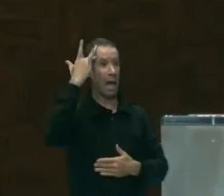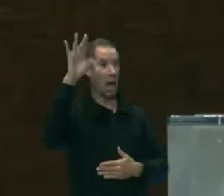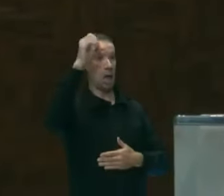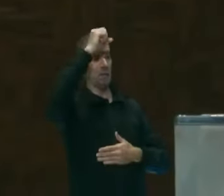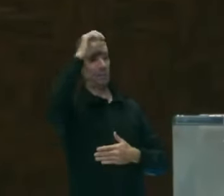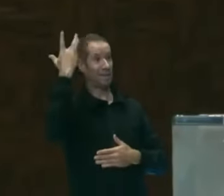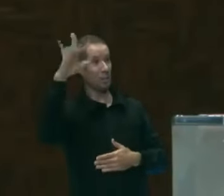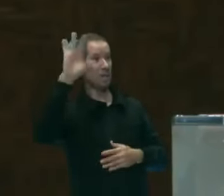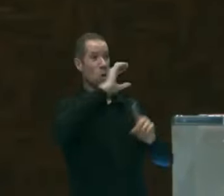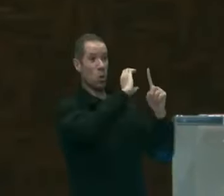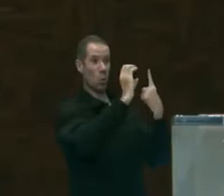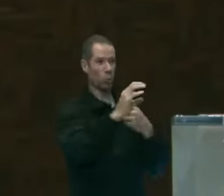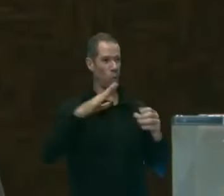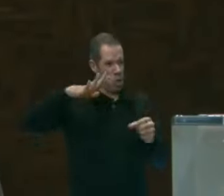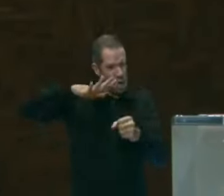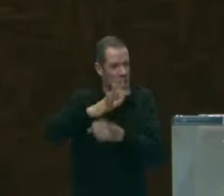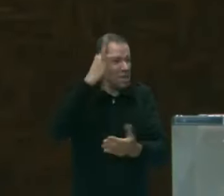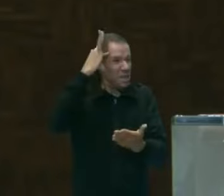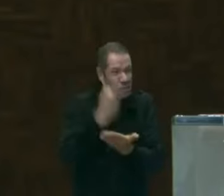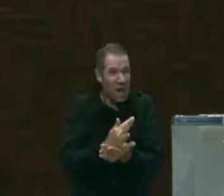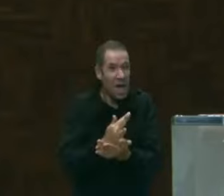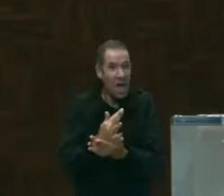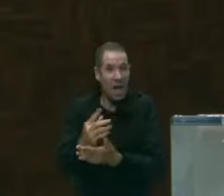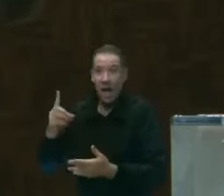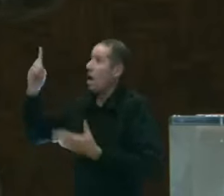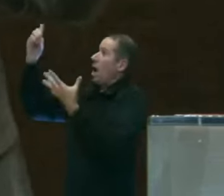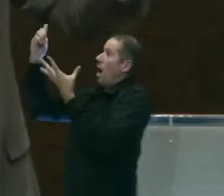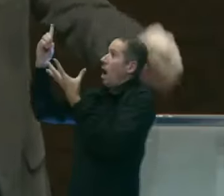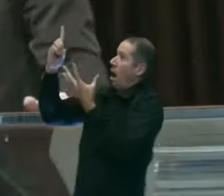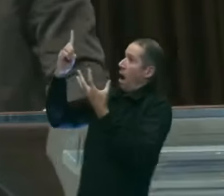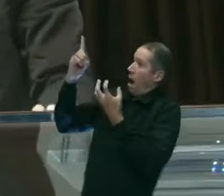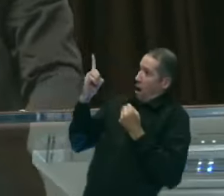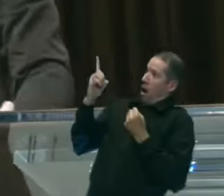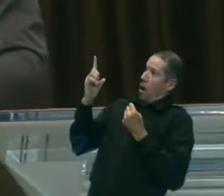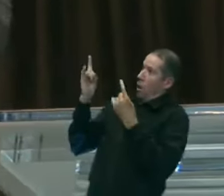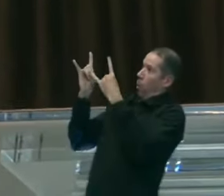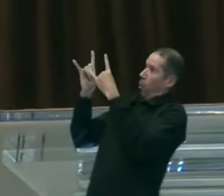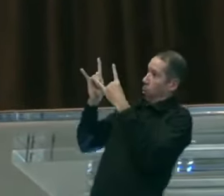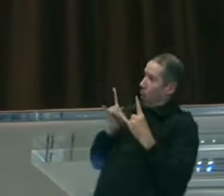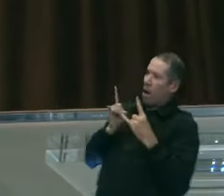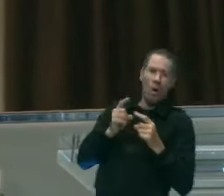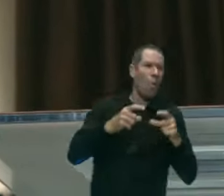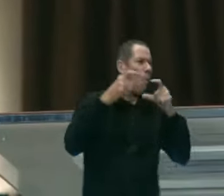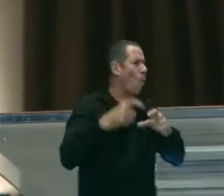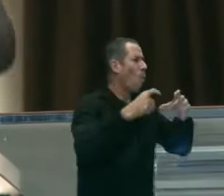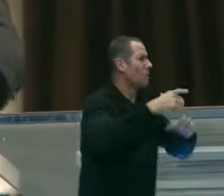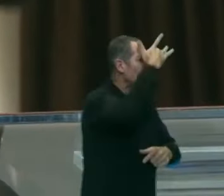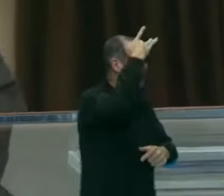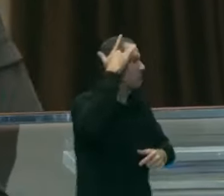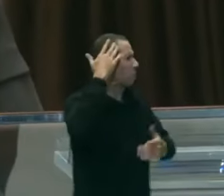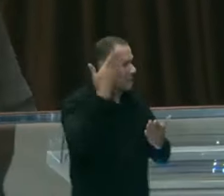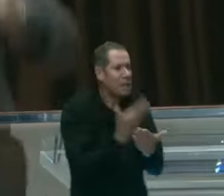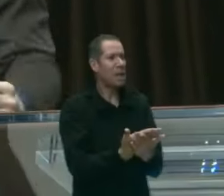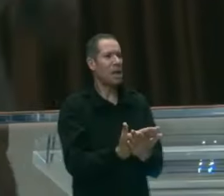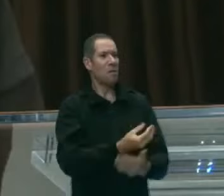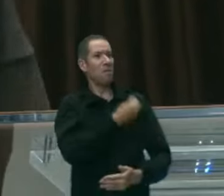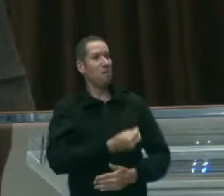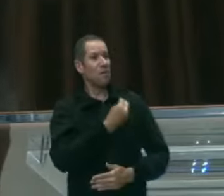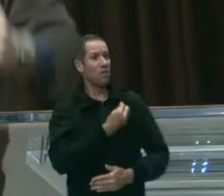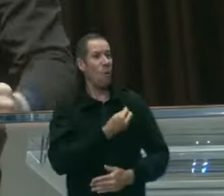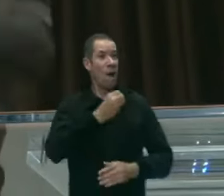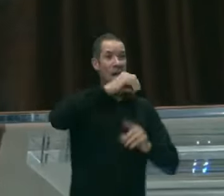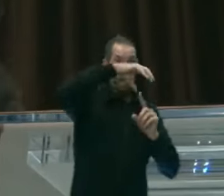culto cheio de fé atrai a presença do Senhor. Onde estão os sedentos? Onde estão aqueles que creem que Ele está vivo, que